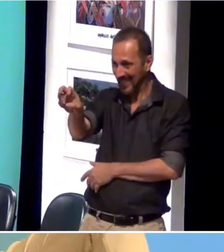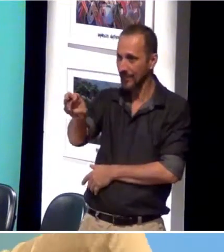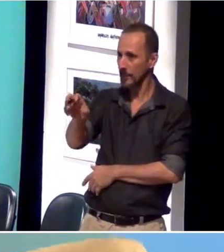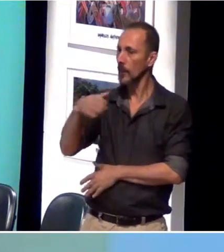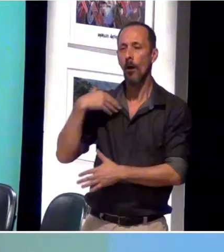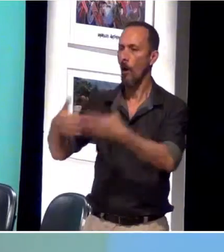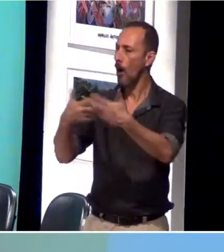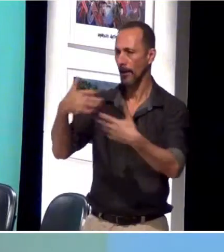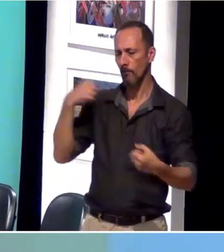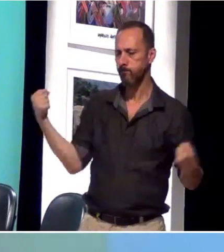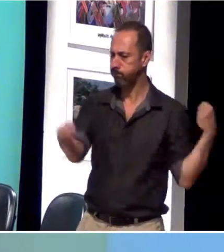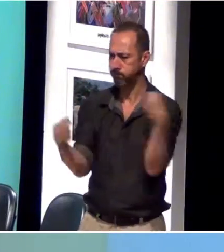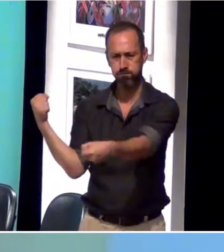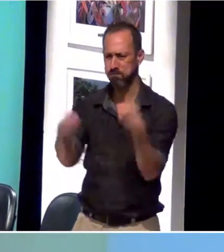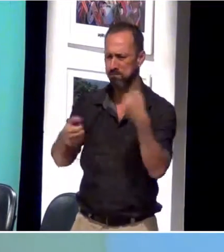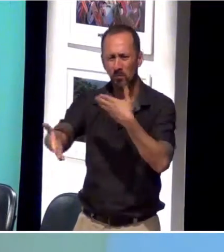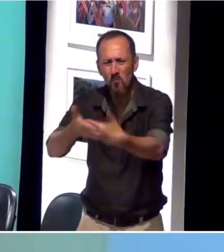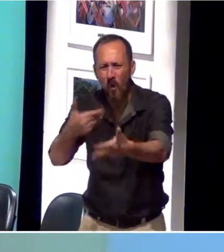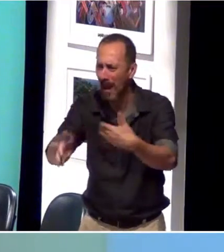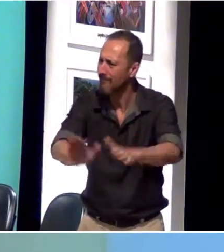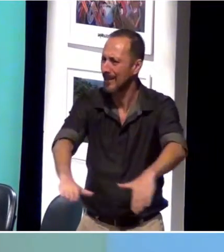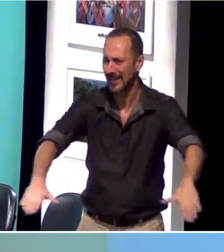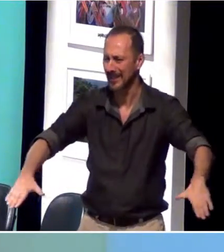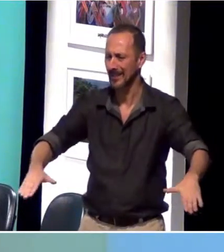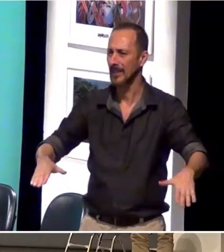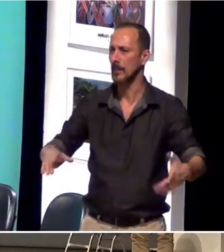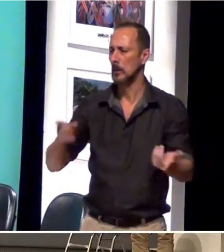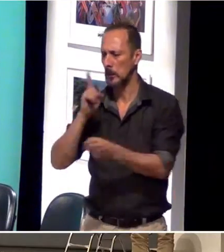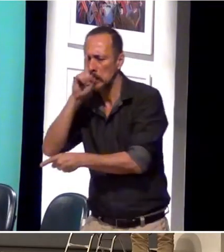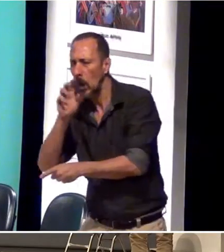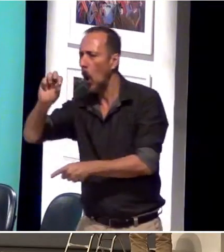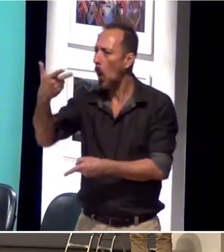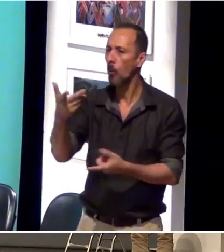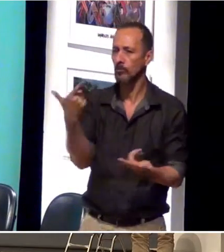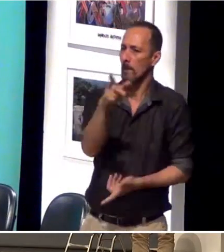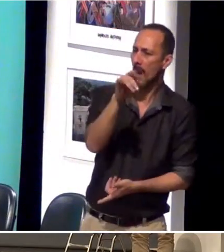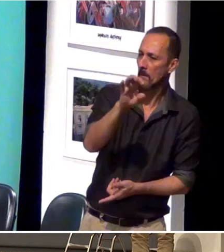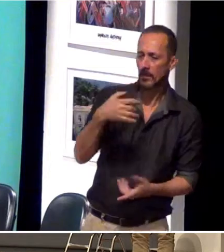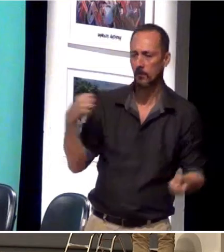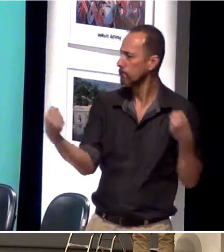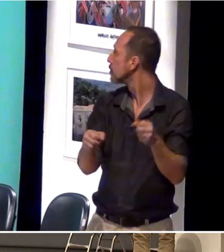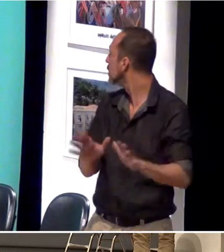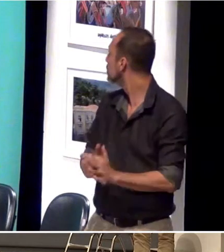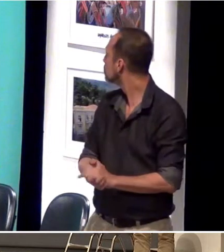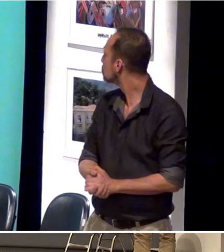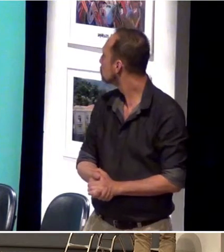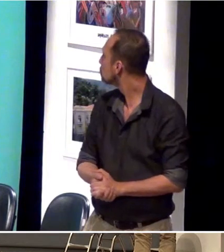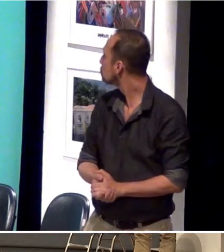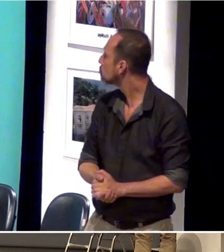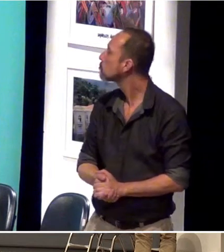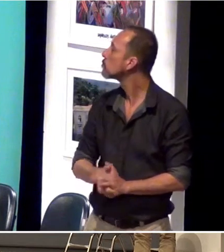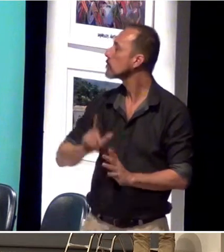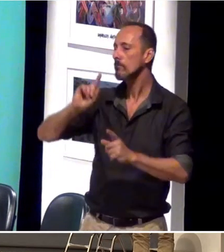Alves também atendia adolescentes órfãos em situação de risco. Tá? E aí a feminina é outro contexto.